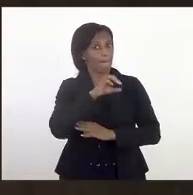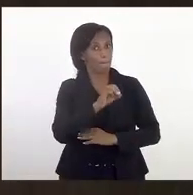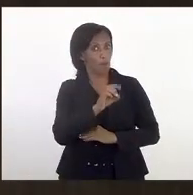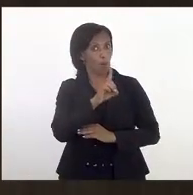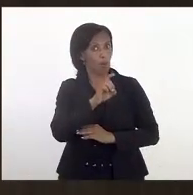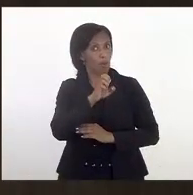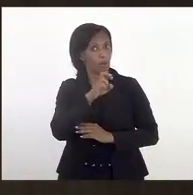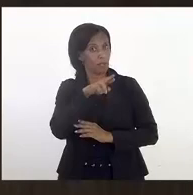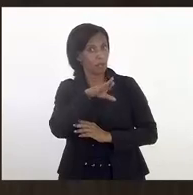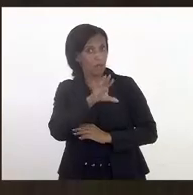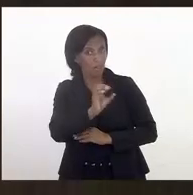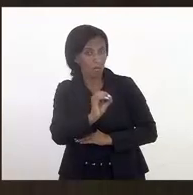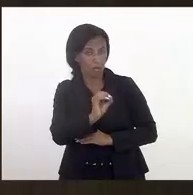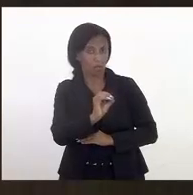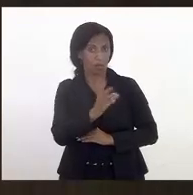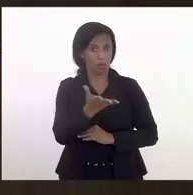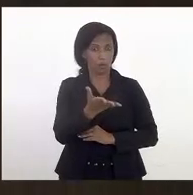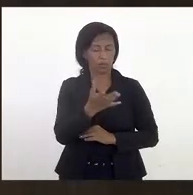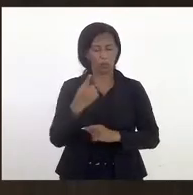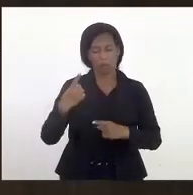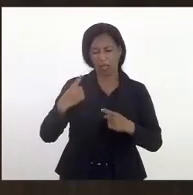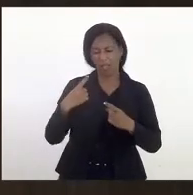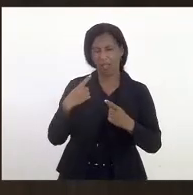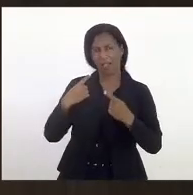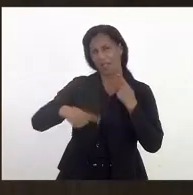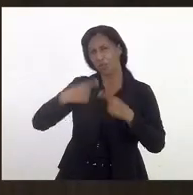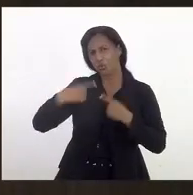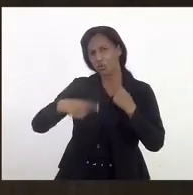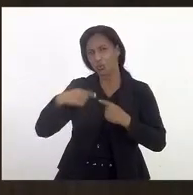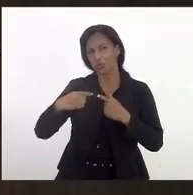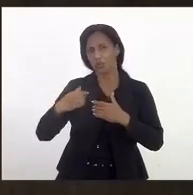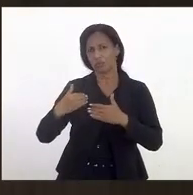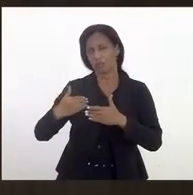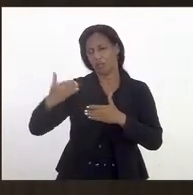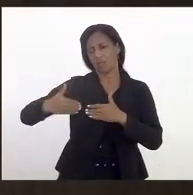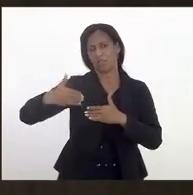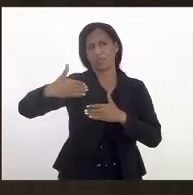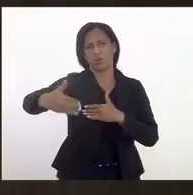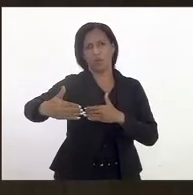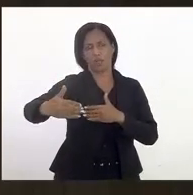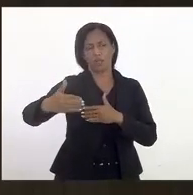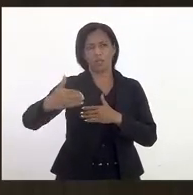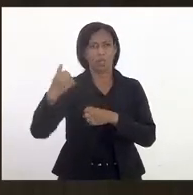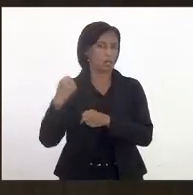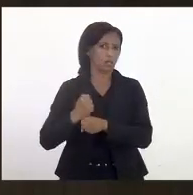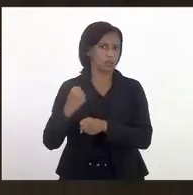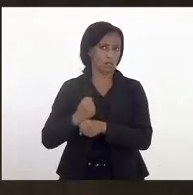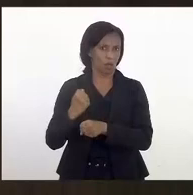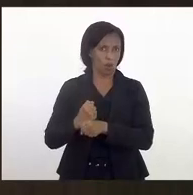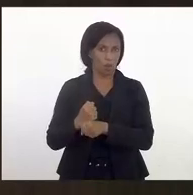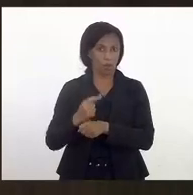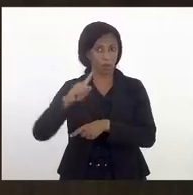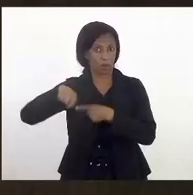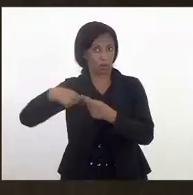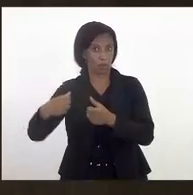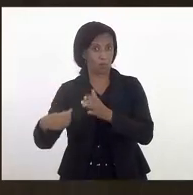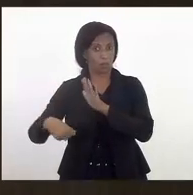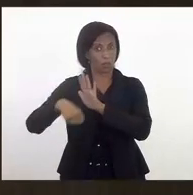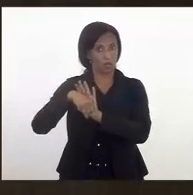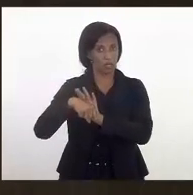então a discussão sobre a oportunidade de dar sequência ou não essa obra depois que começou a crise fiscal